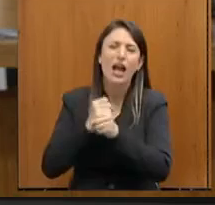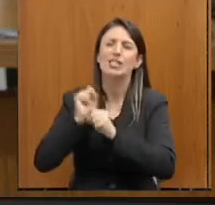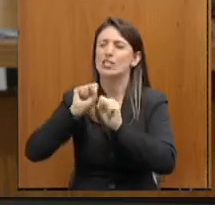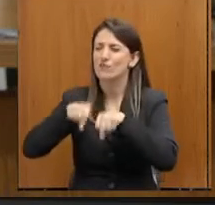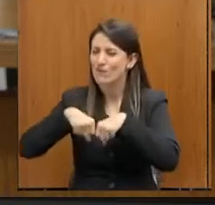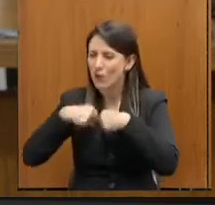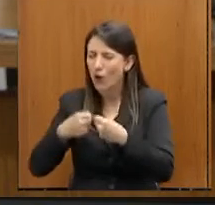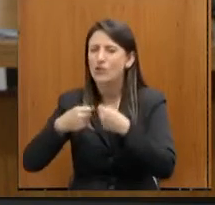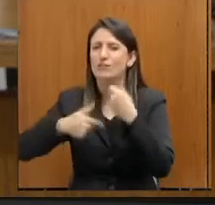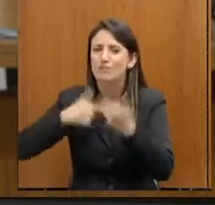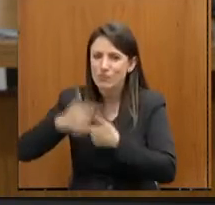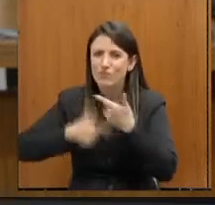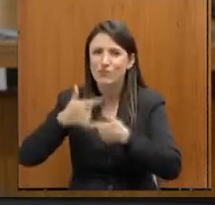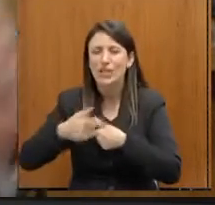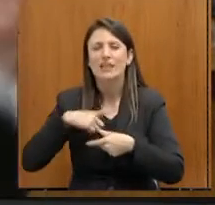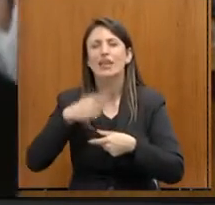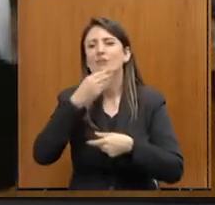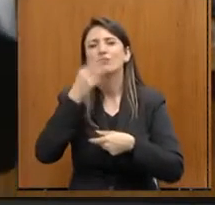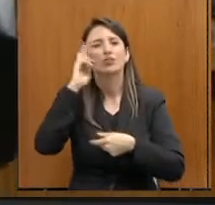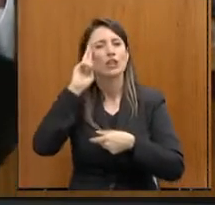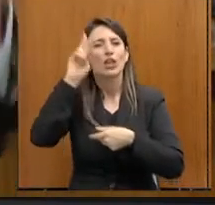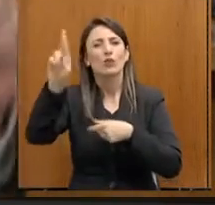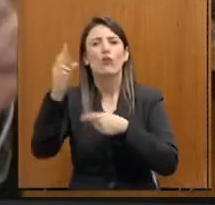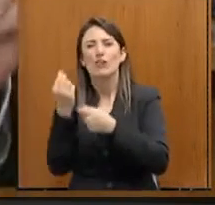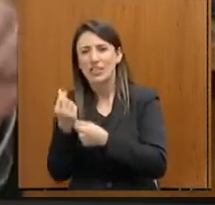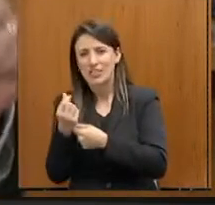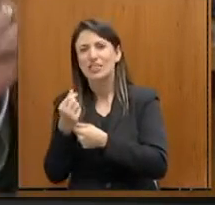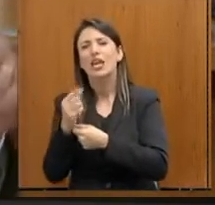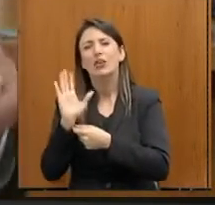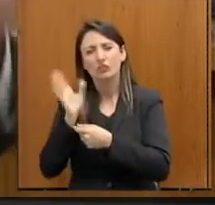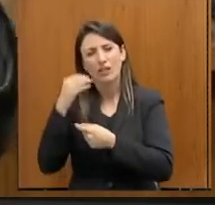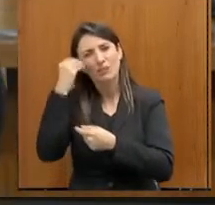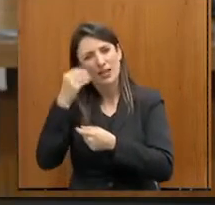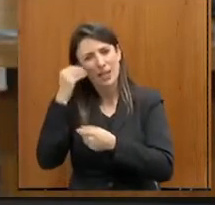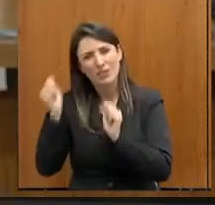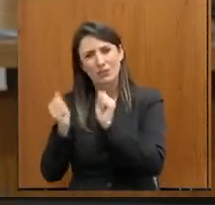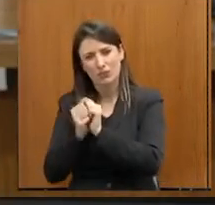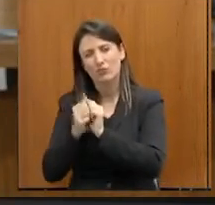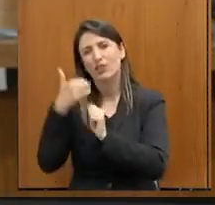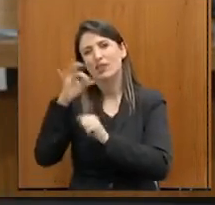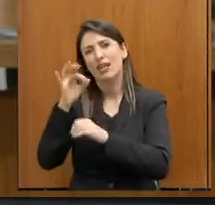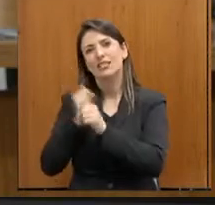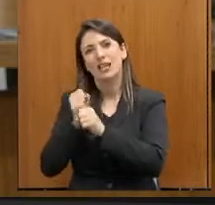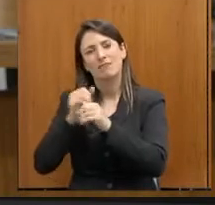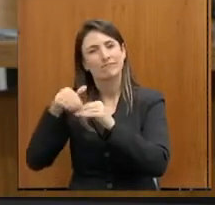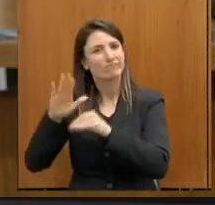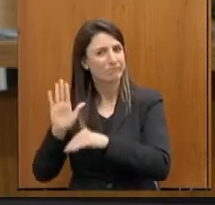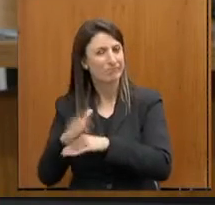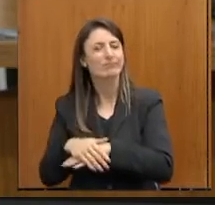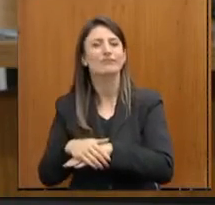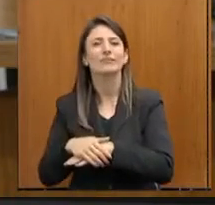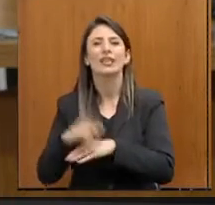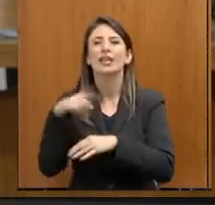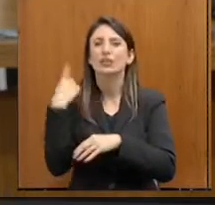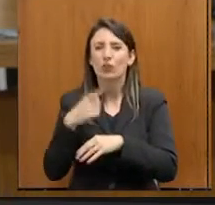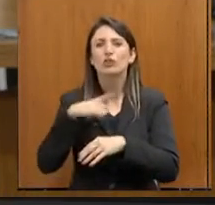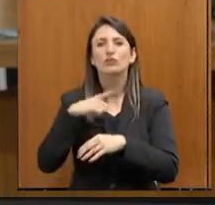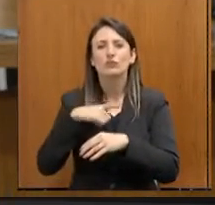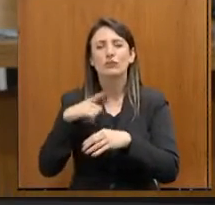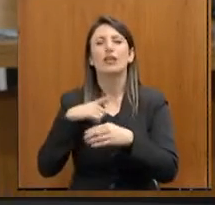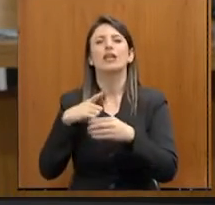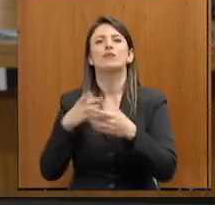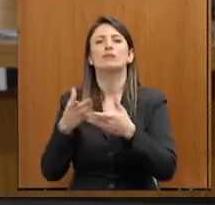financeiro que começou isso há mais de 10 anos e tivemos uma vitória judicial expressiva em relação ao crédito de PIS cofins